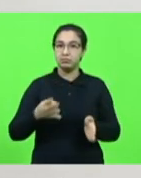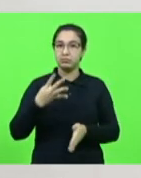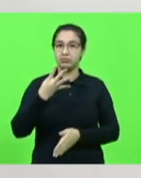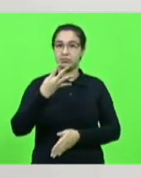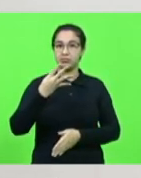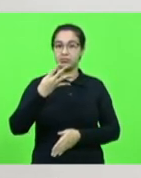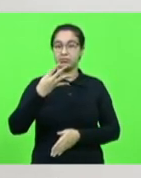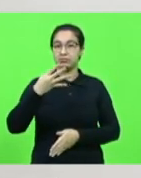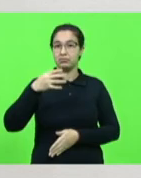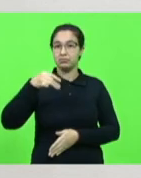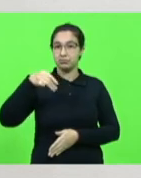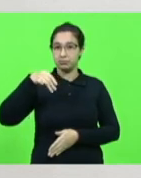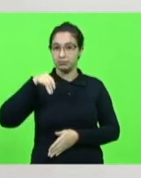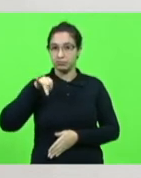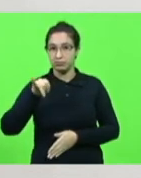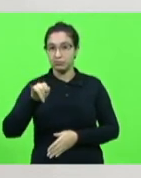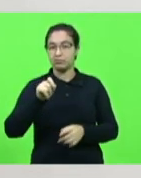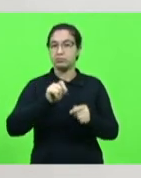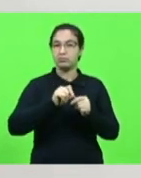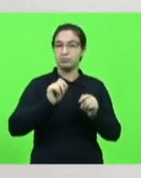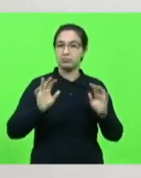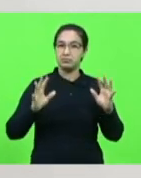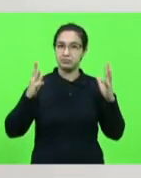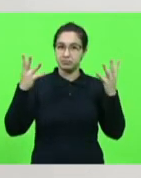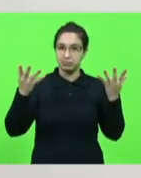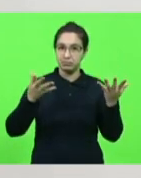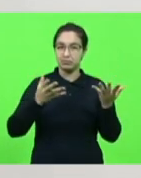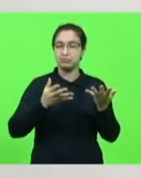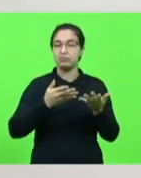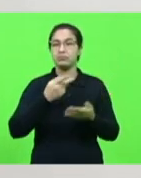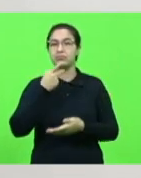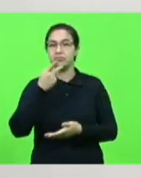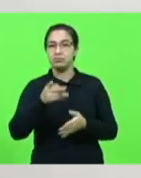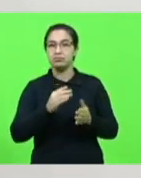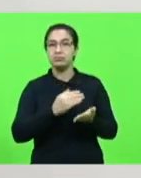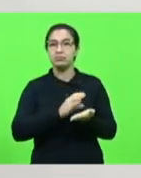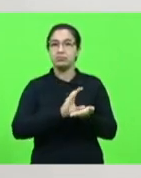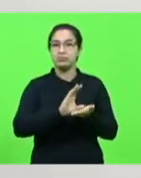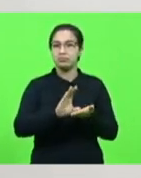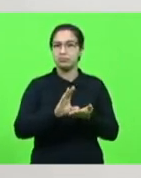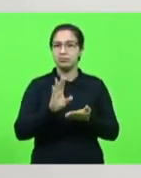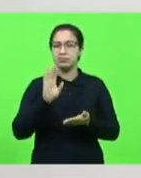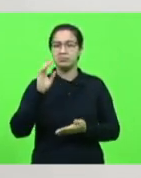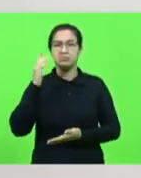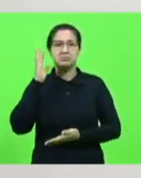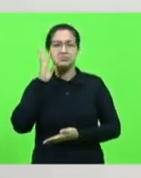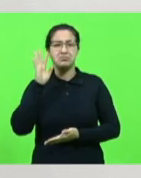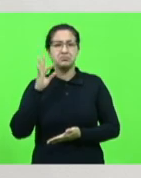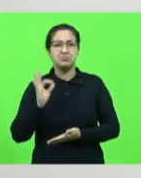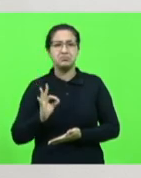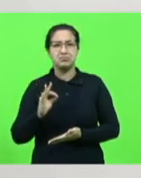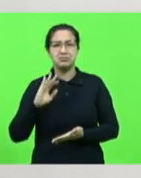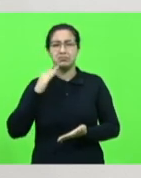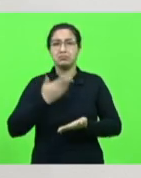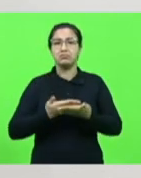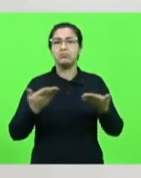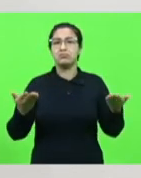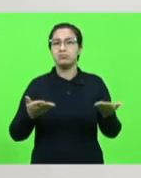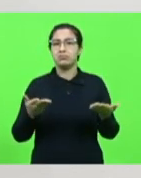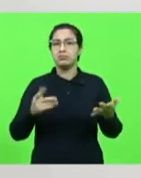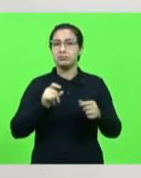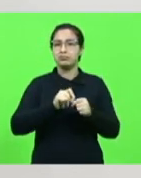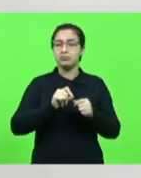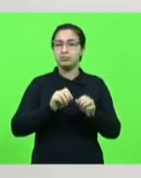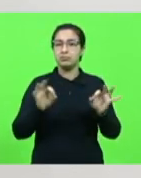atrás ele foi lá, fez um evento e aportou esse recurso, está lá. Então, até hoje, não entendi por que não foi feito a dragagem